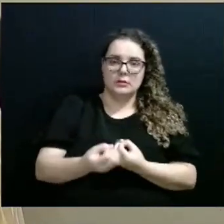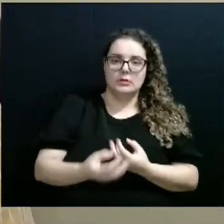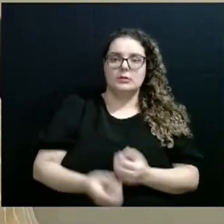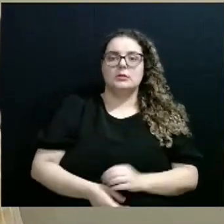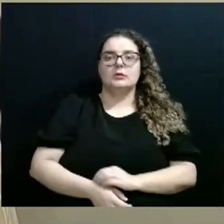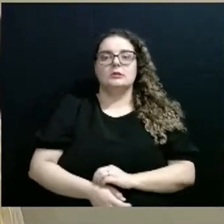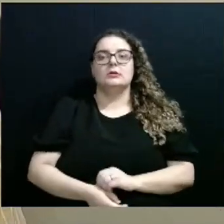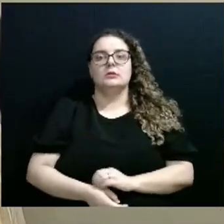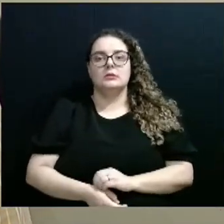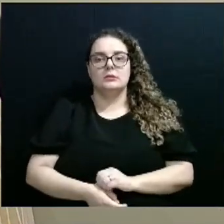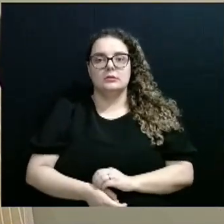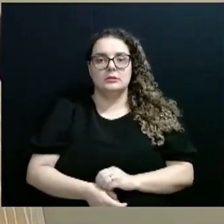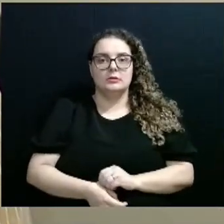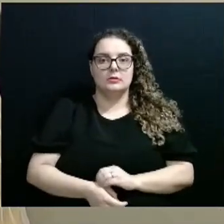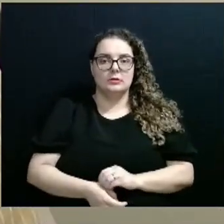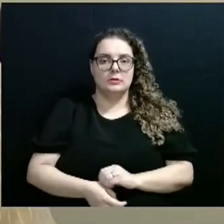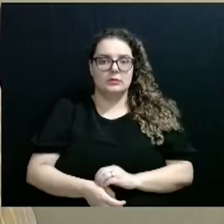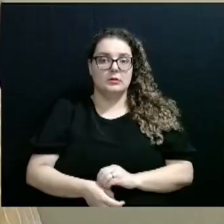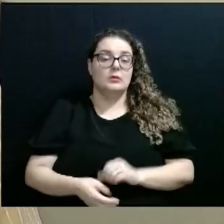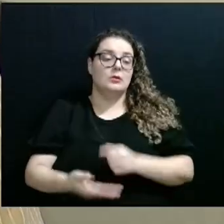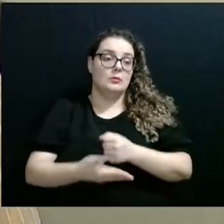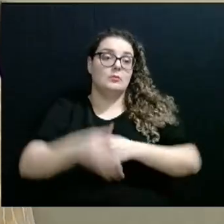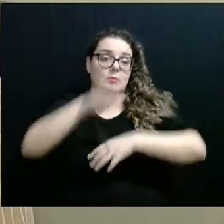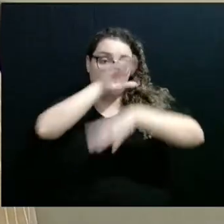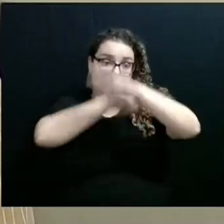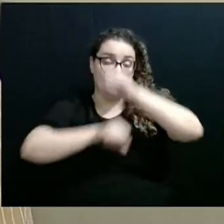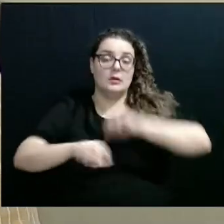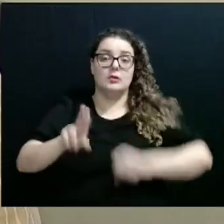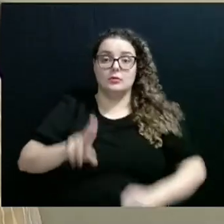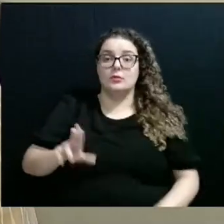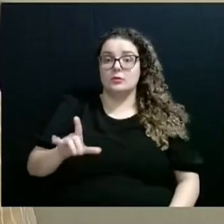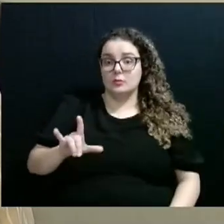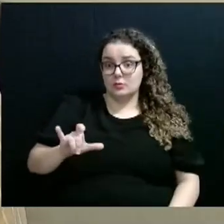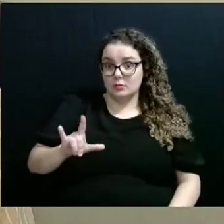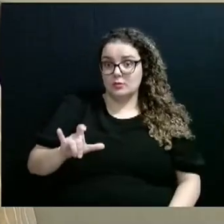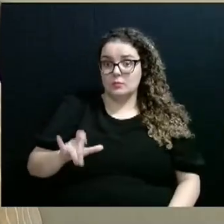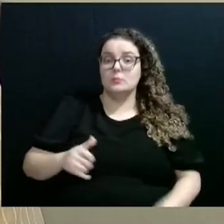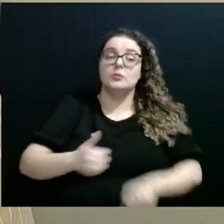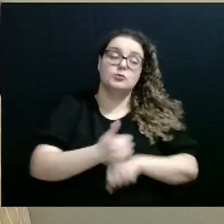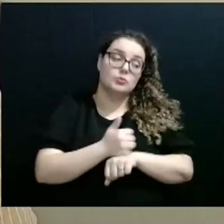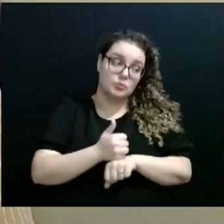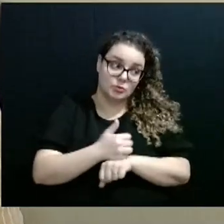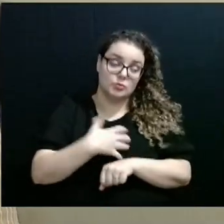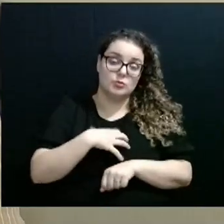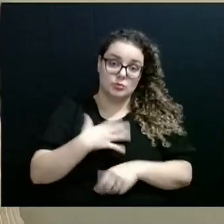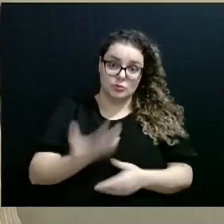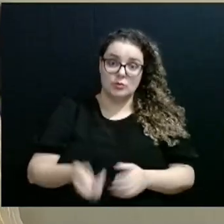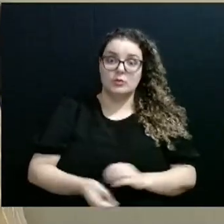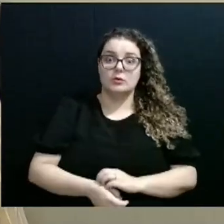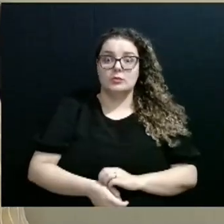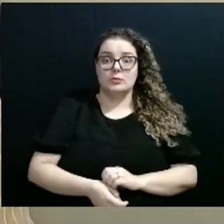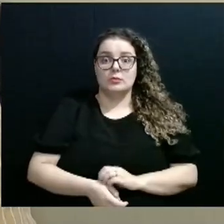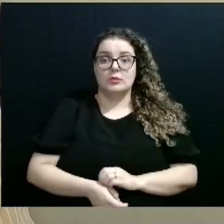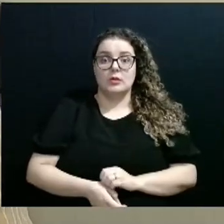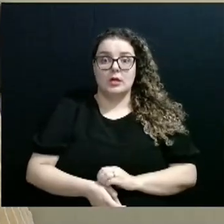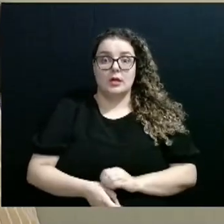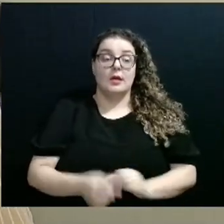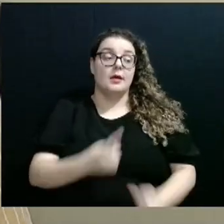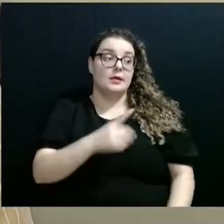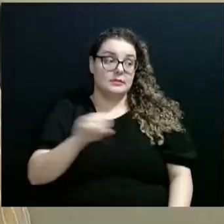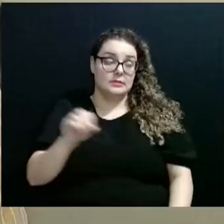base para aprender a usar o Instagram de uma forma profissional. O curso é 100%